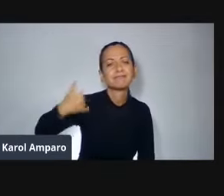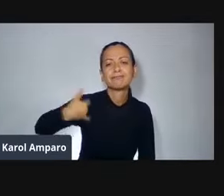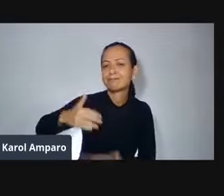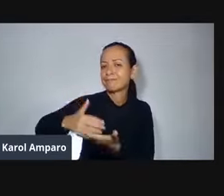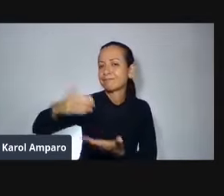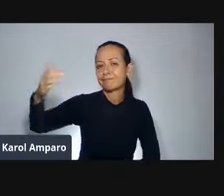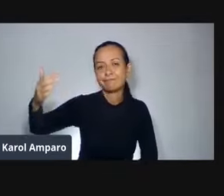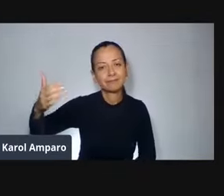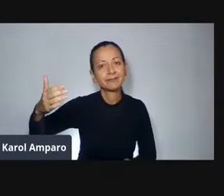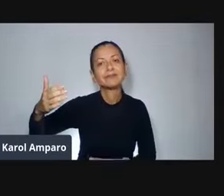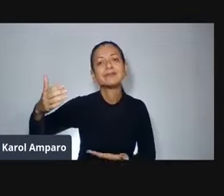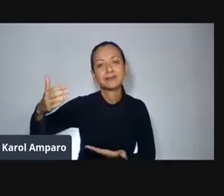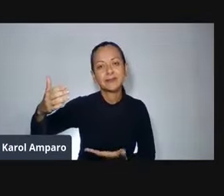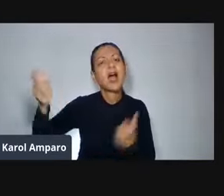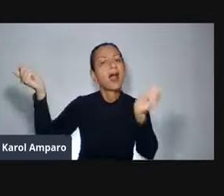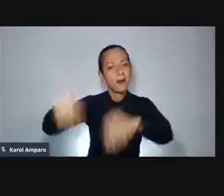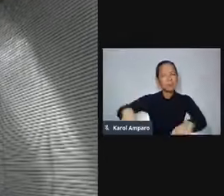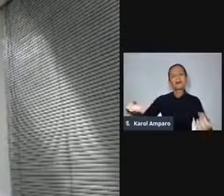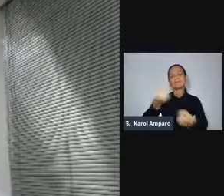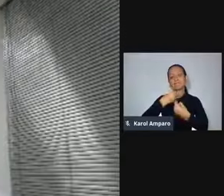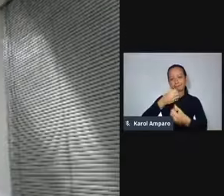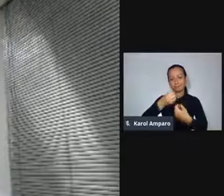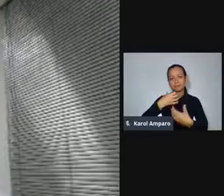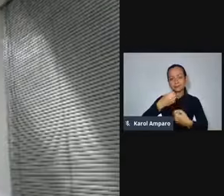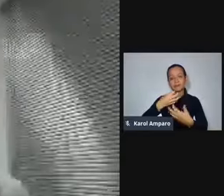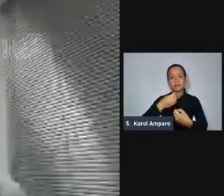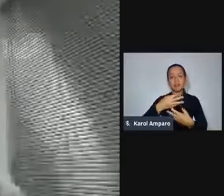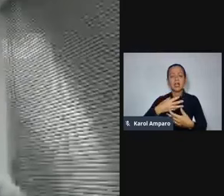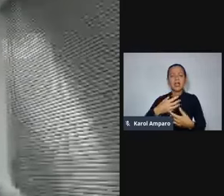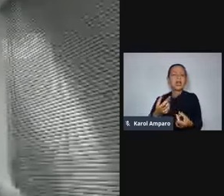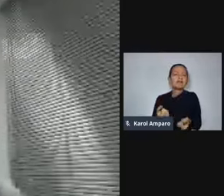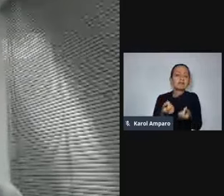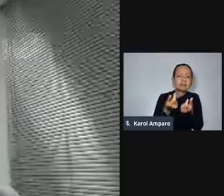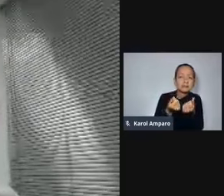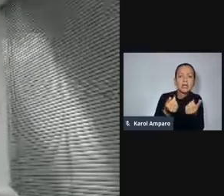De qualquer poder social, de qualquer